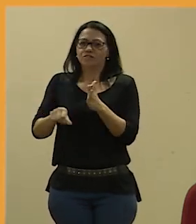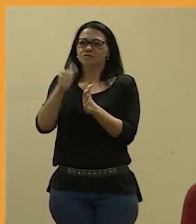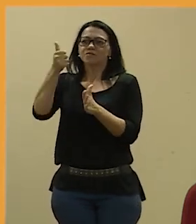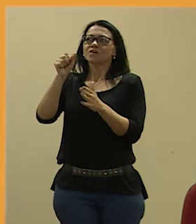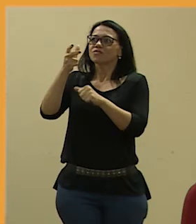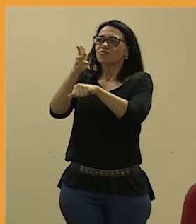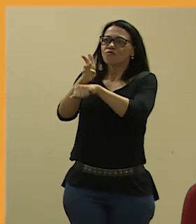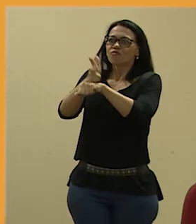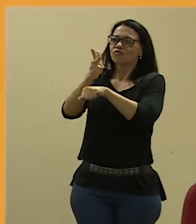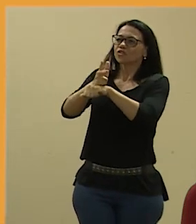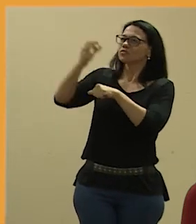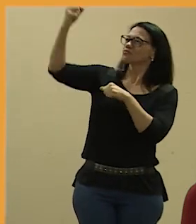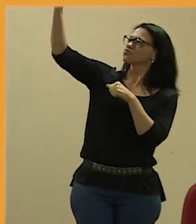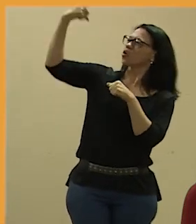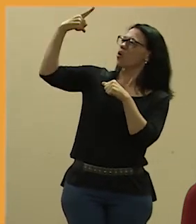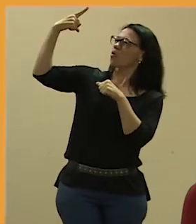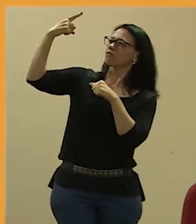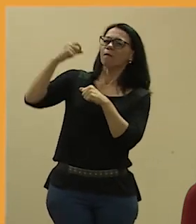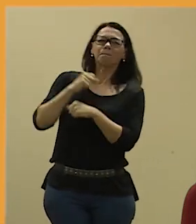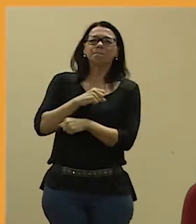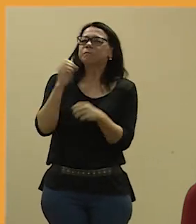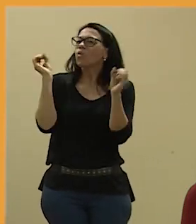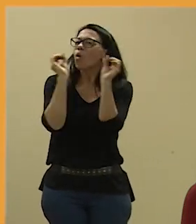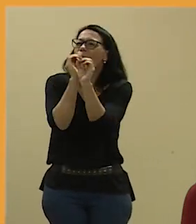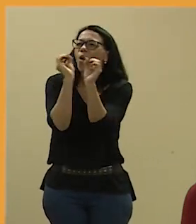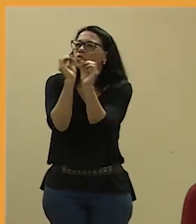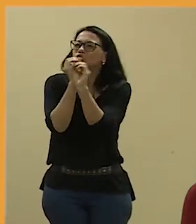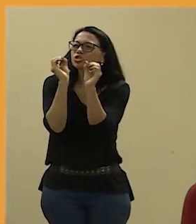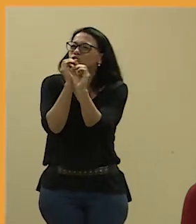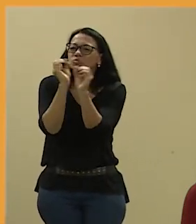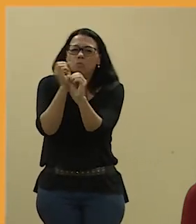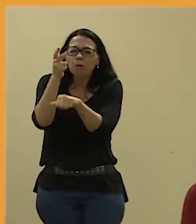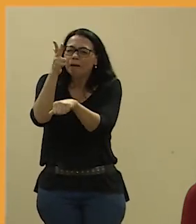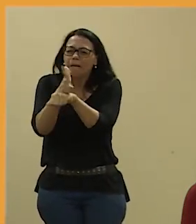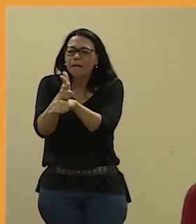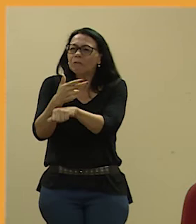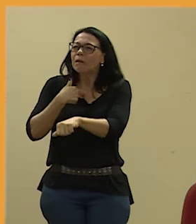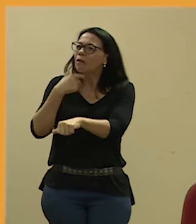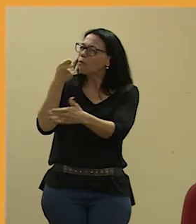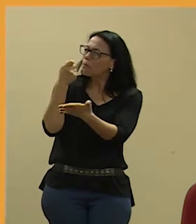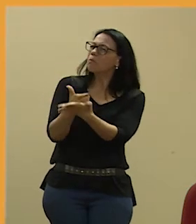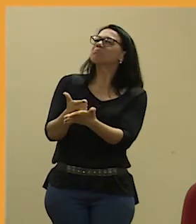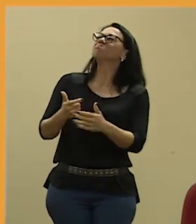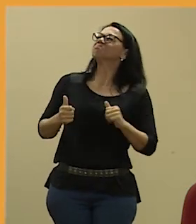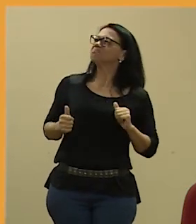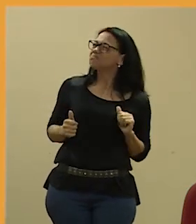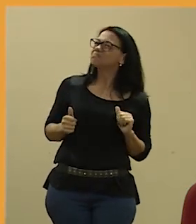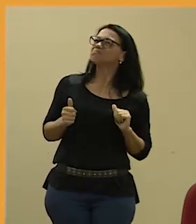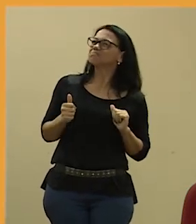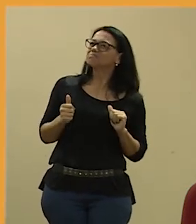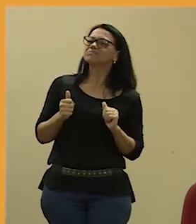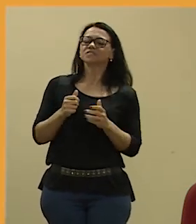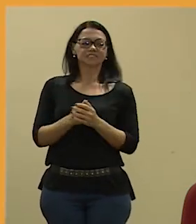celular uno só os fala caramba que câmera que eu comprei aí vai tirar foto dentro de casa e aquela coisa que a gente já